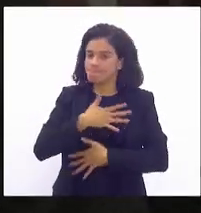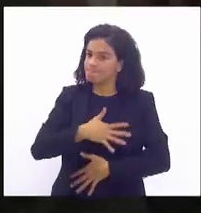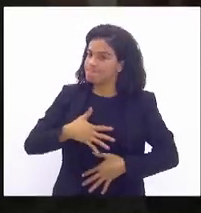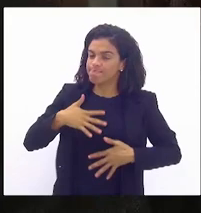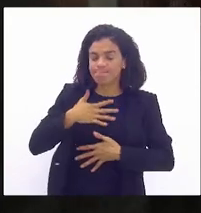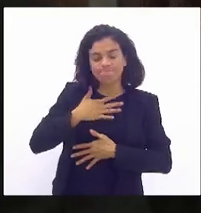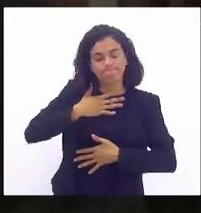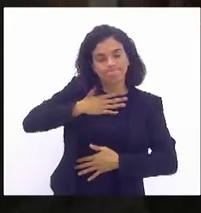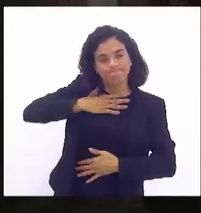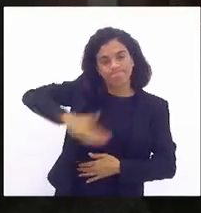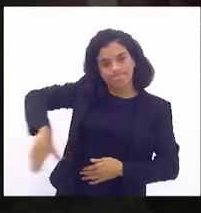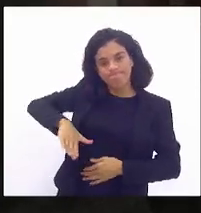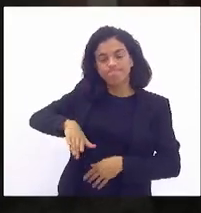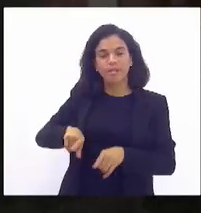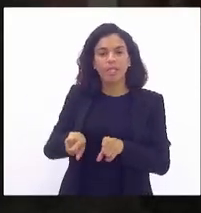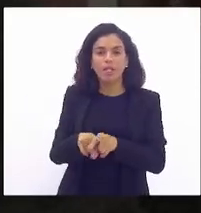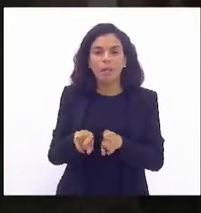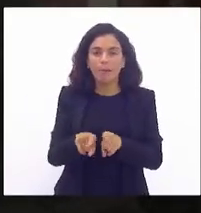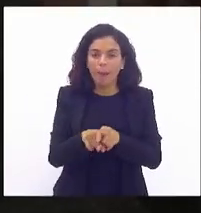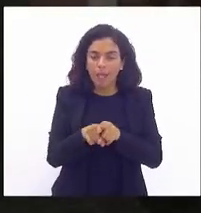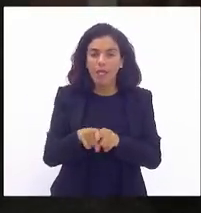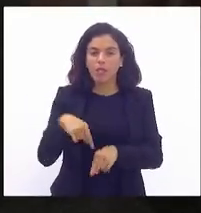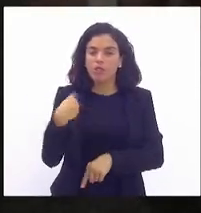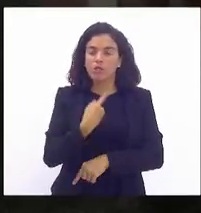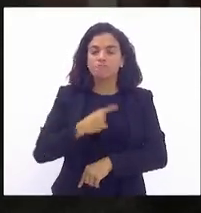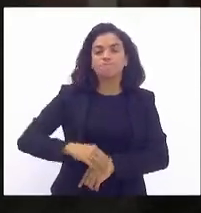que nós estamos